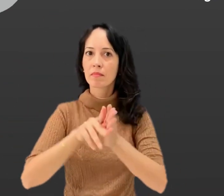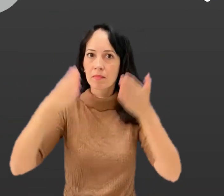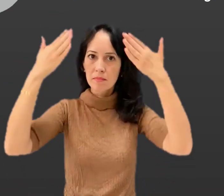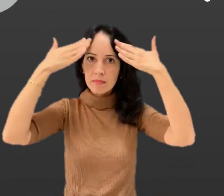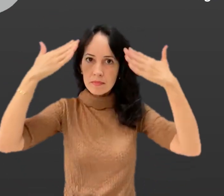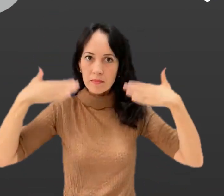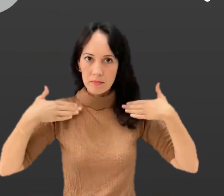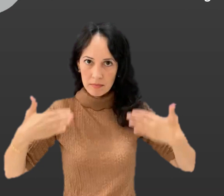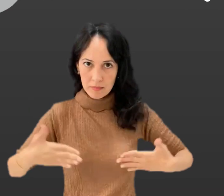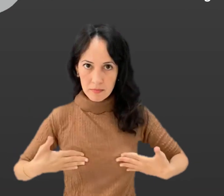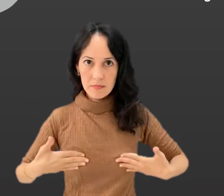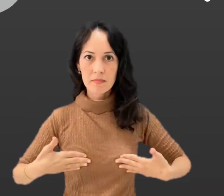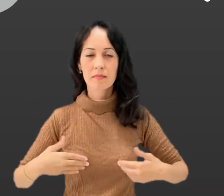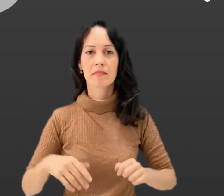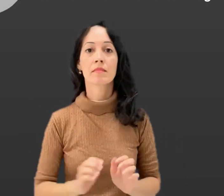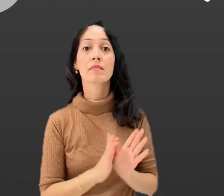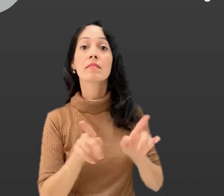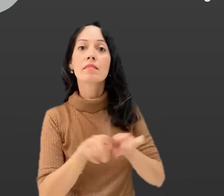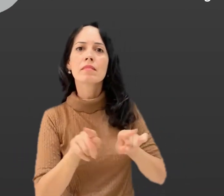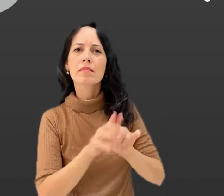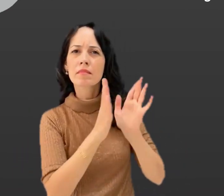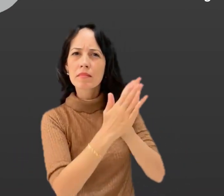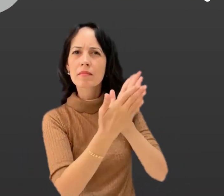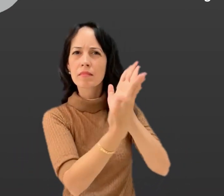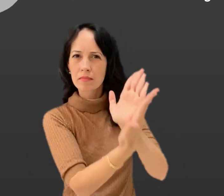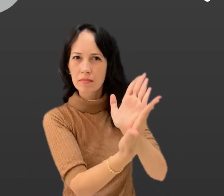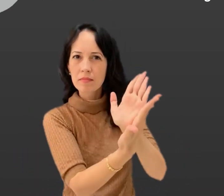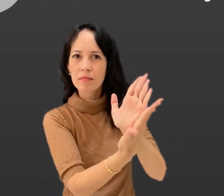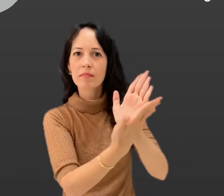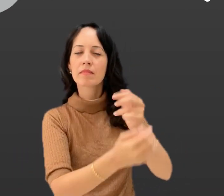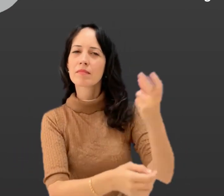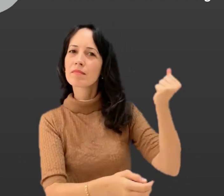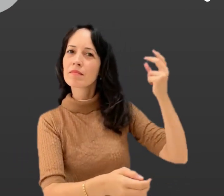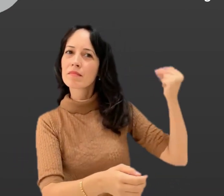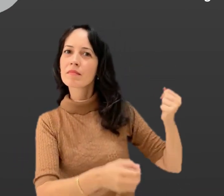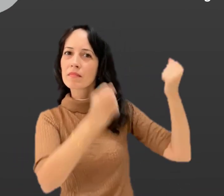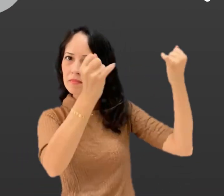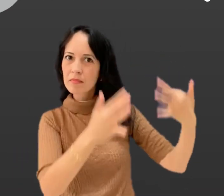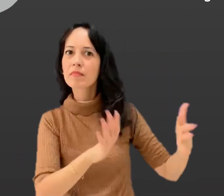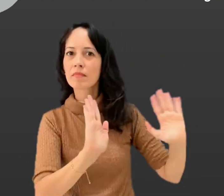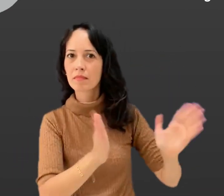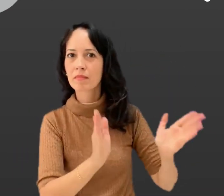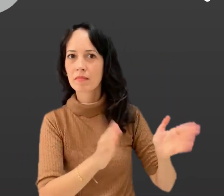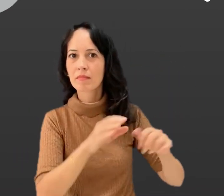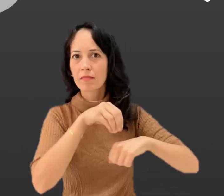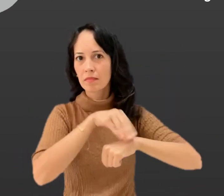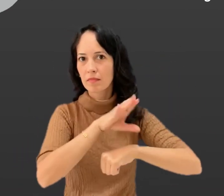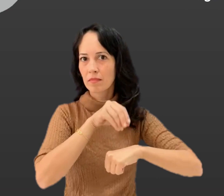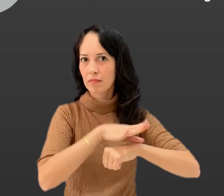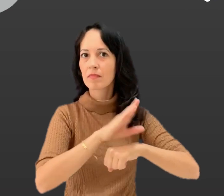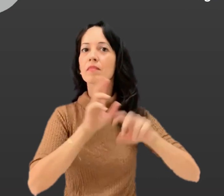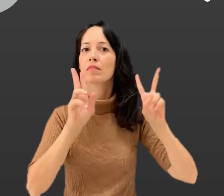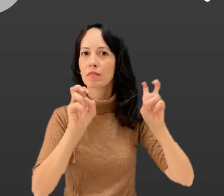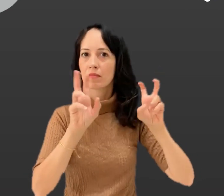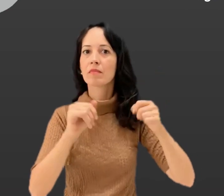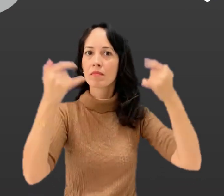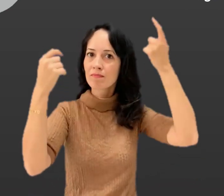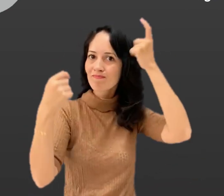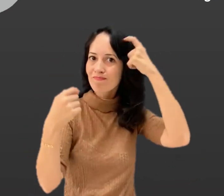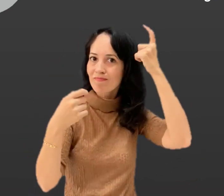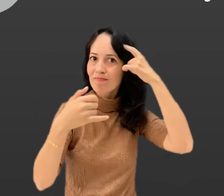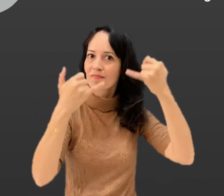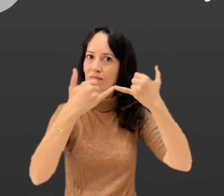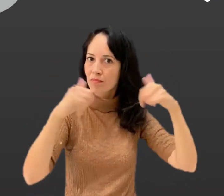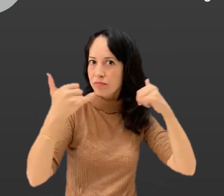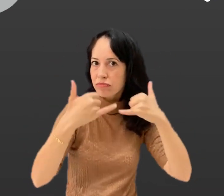falando da epilepsia. Dostoiévski, Machado de Assis, Dom Pedro I são pessoas importantes